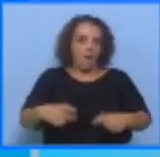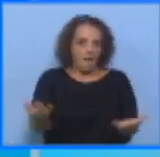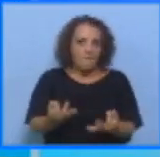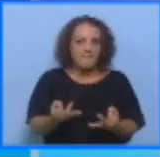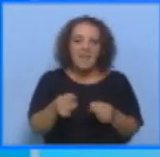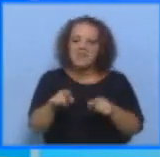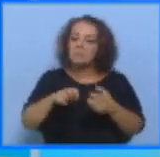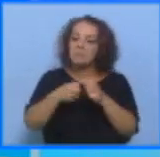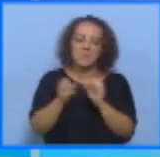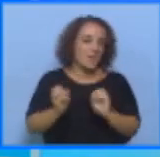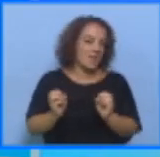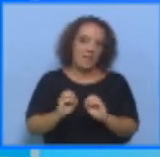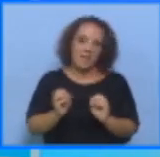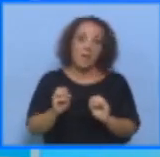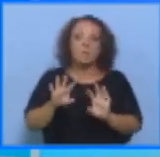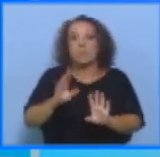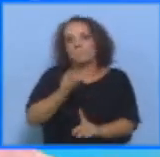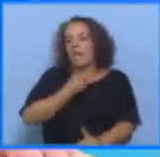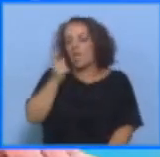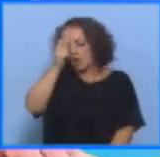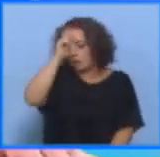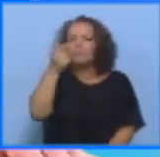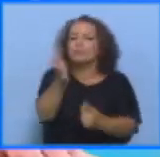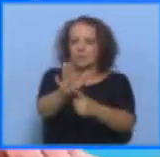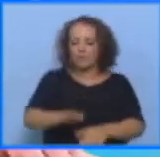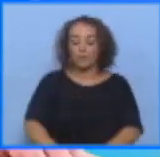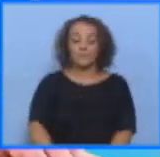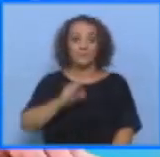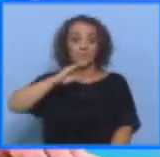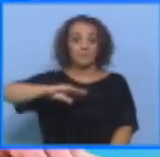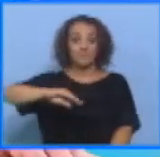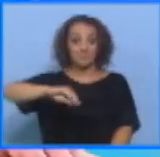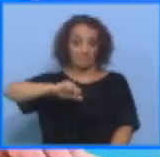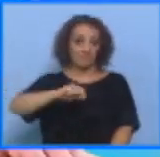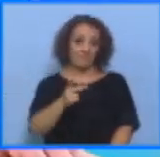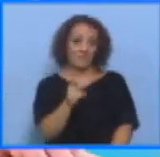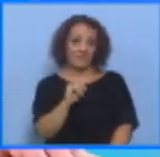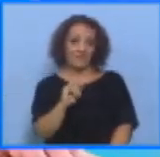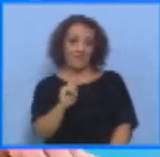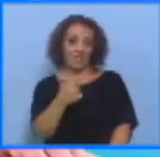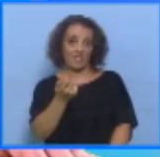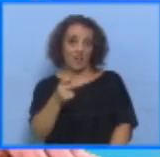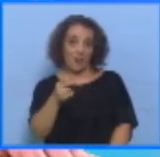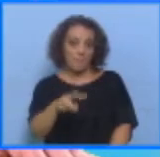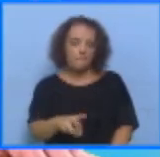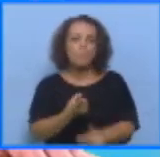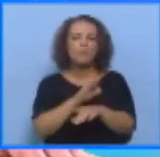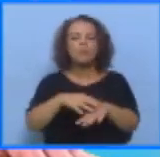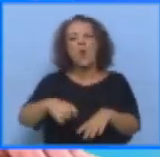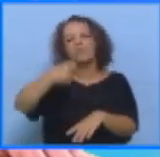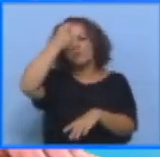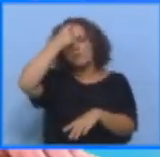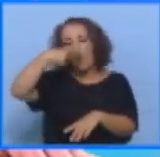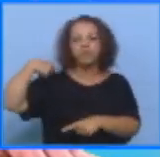realmente não há problema. Mas há que respeitar muito. Por exemplo, vou dar um exemplo. No Vietnã, por causa da história, da tradição.